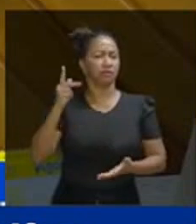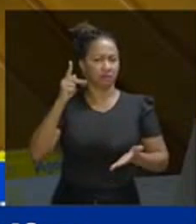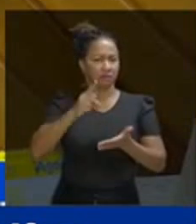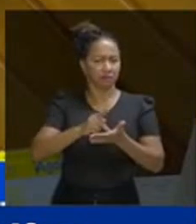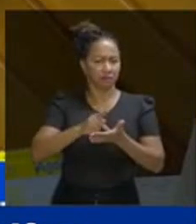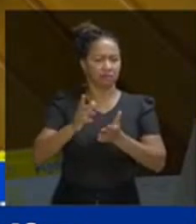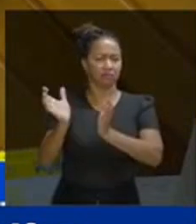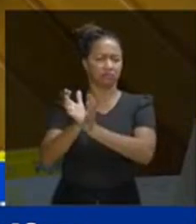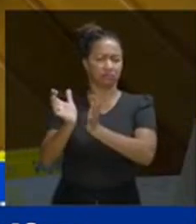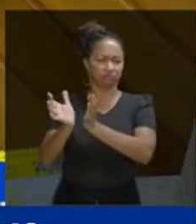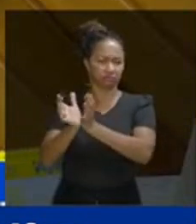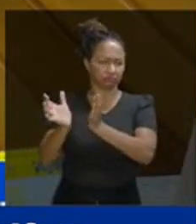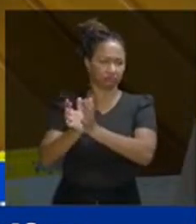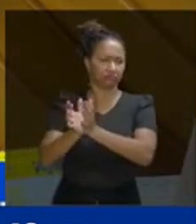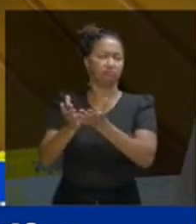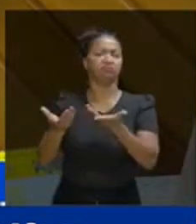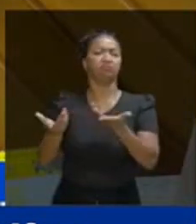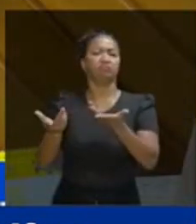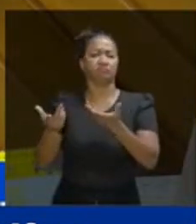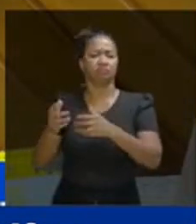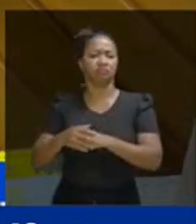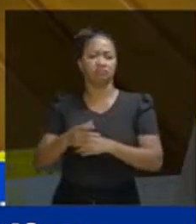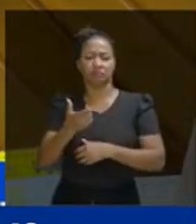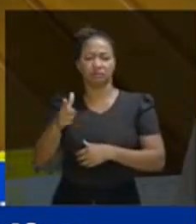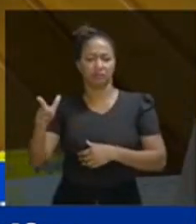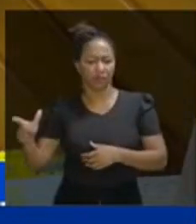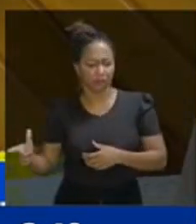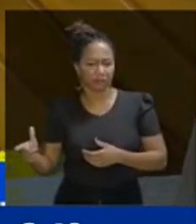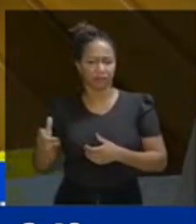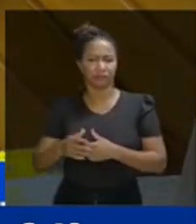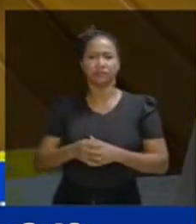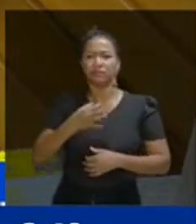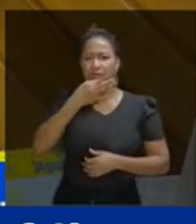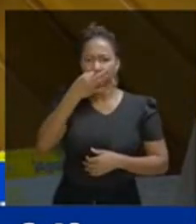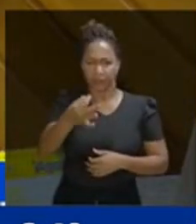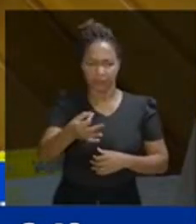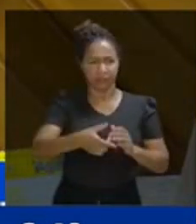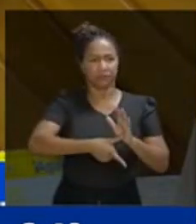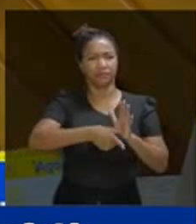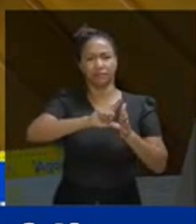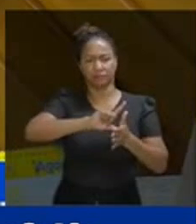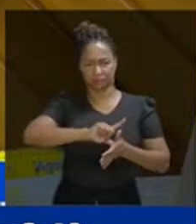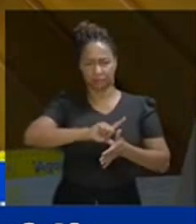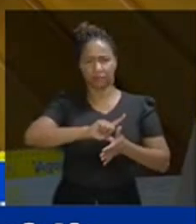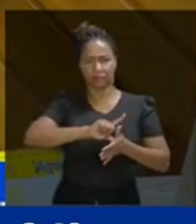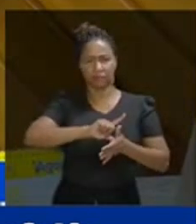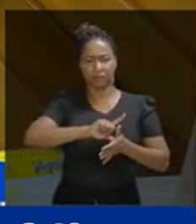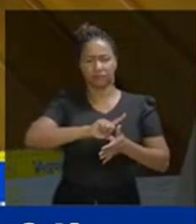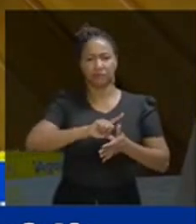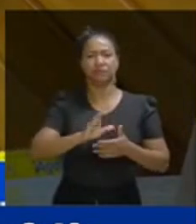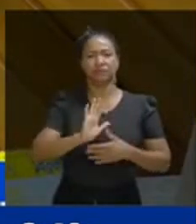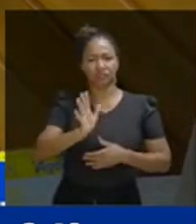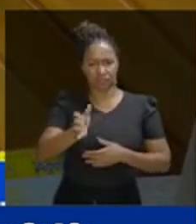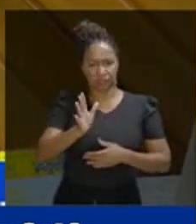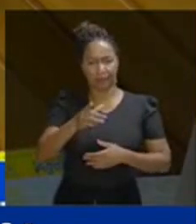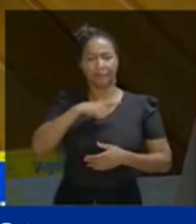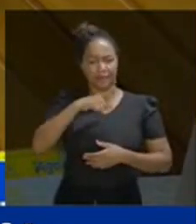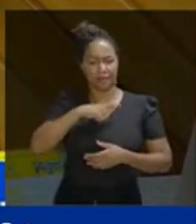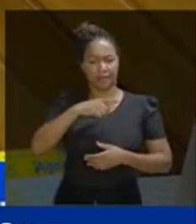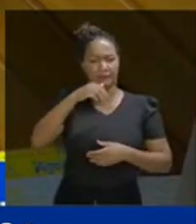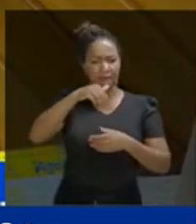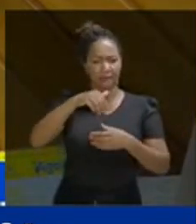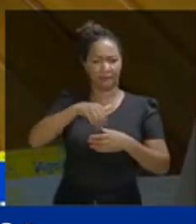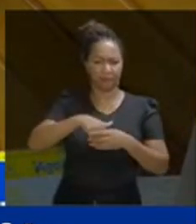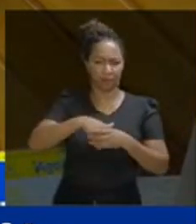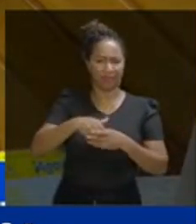Usa leve maquiagem, batom rosa claro e traz toga preta. Conquanto não tenha proferido o voto inicialmente, na verdade, conquanto já tenha proferido o